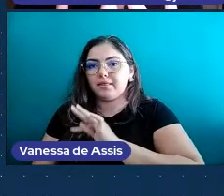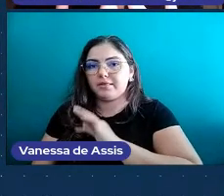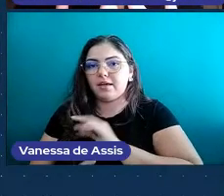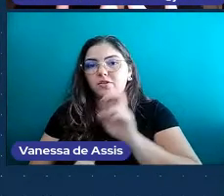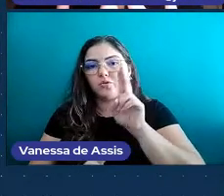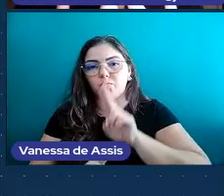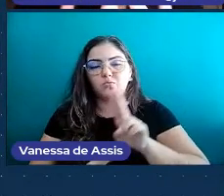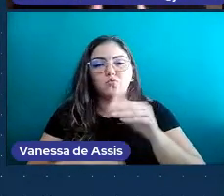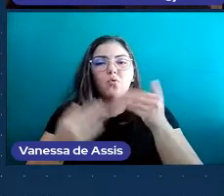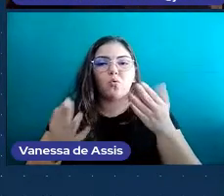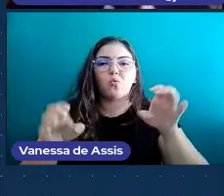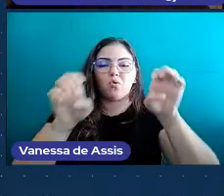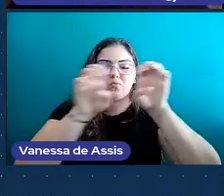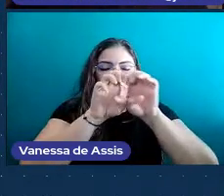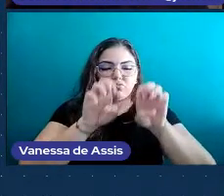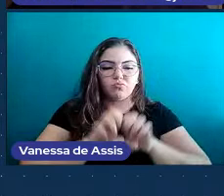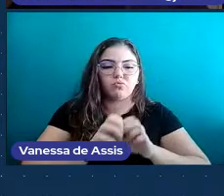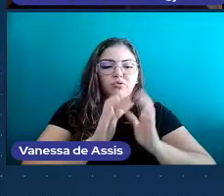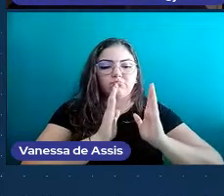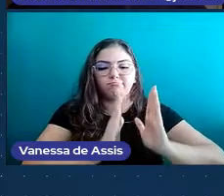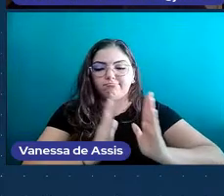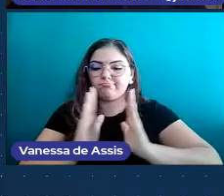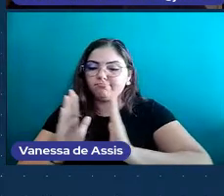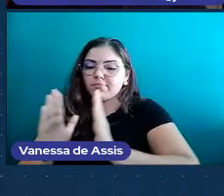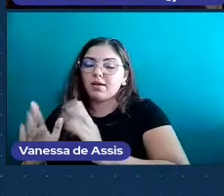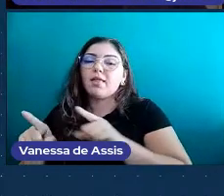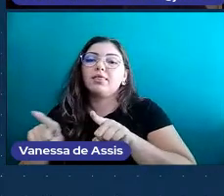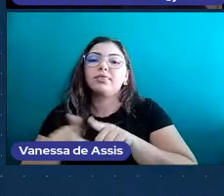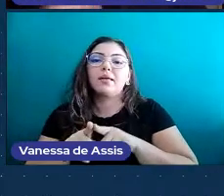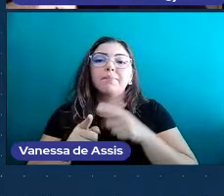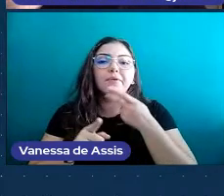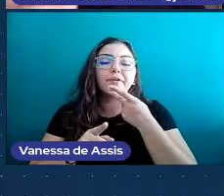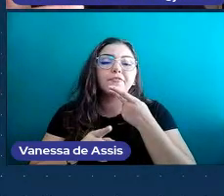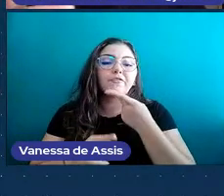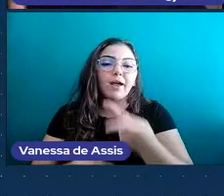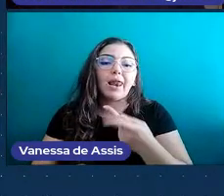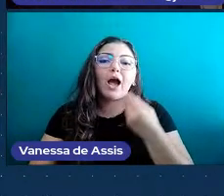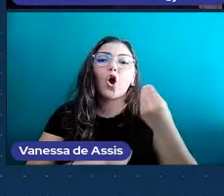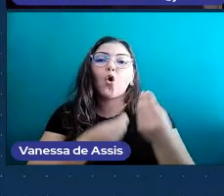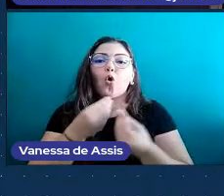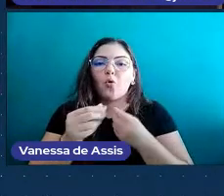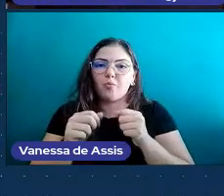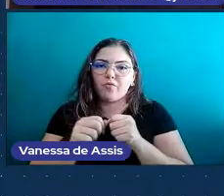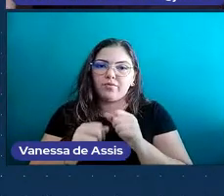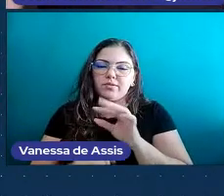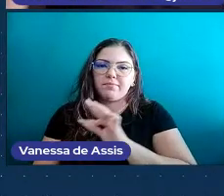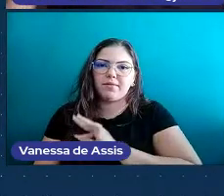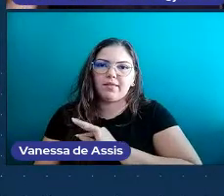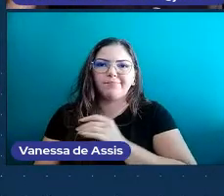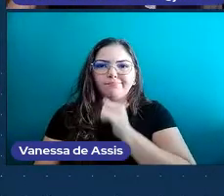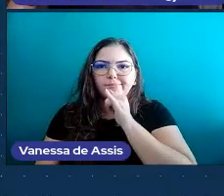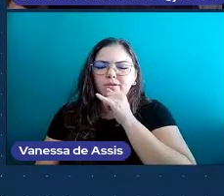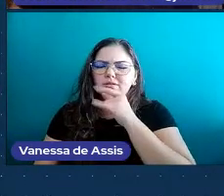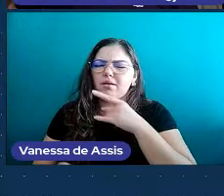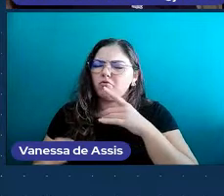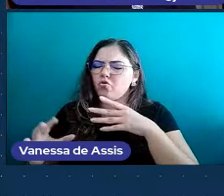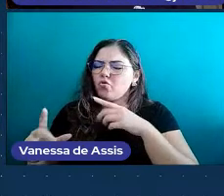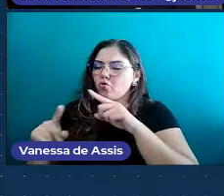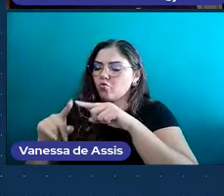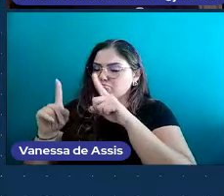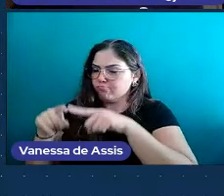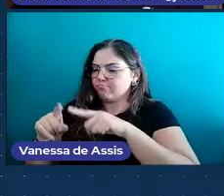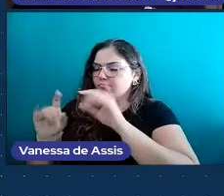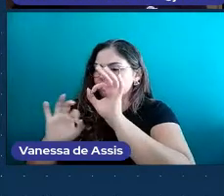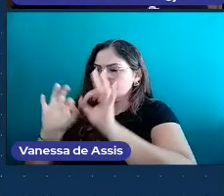utilizada para fazer análise de dados, eu preciso dizer como ela foi feita, para o meu leitor entender como eu cheguei àquele resultado. Porque senão, a